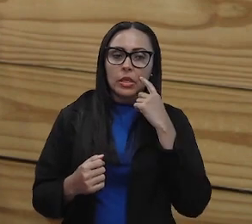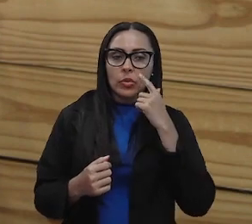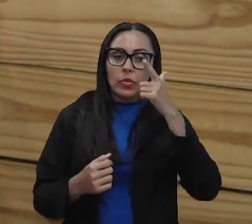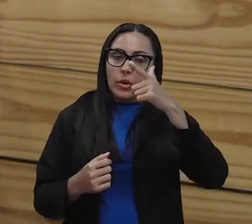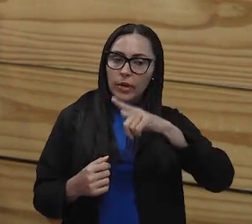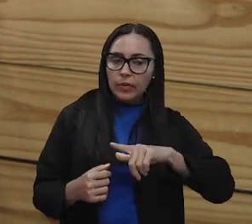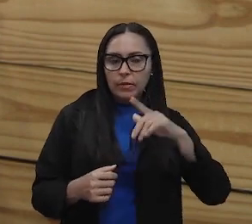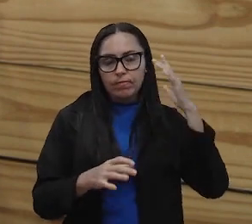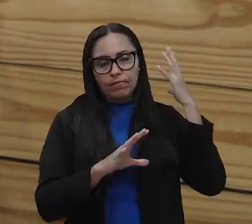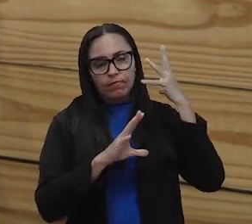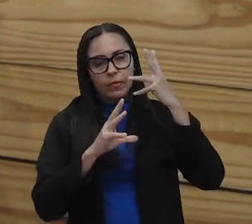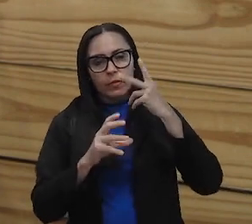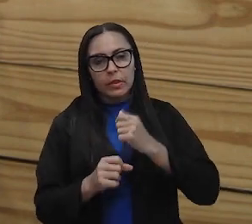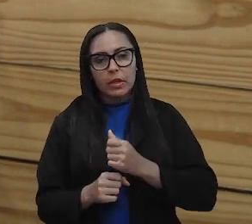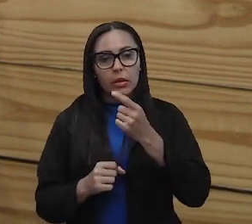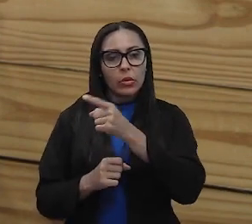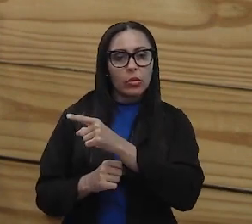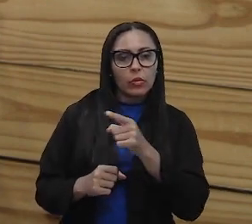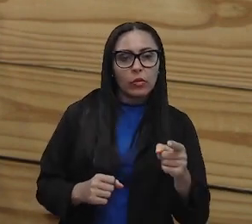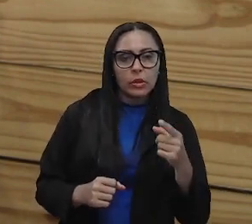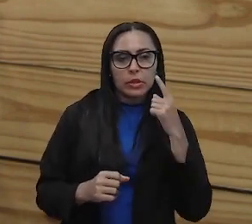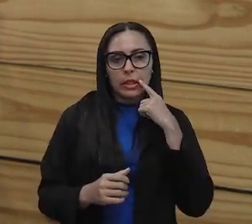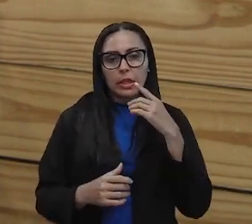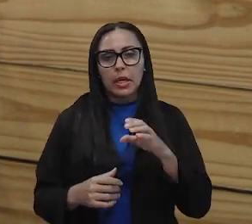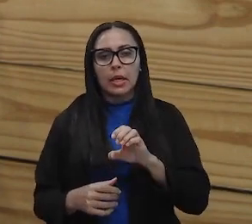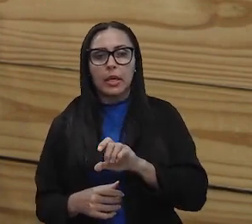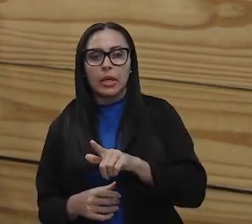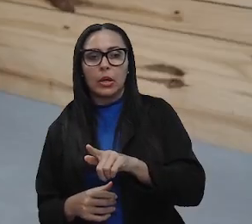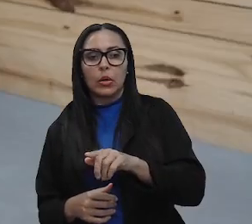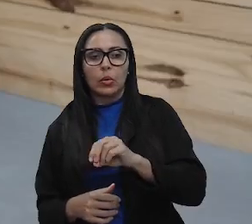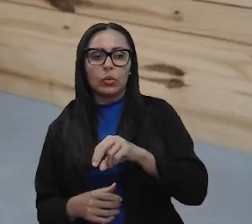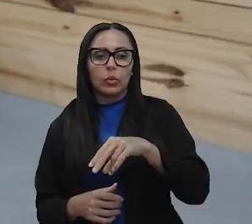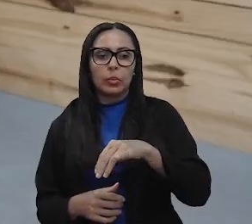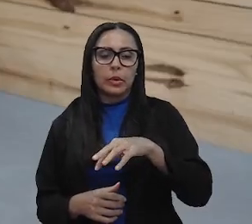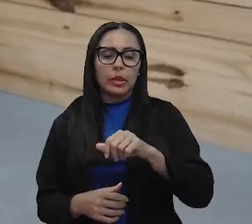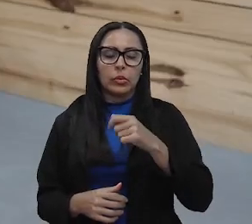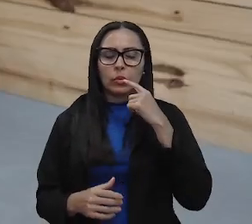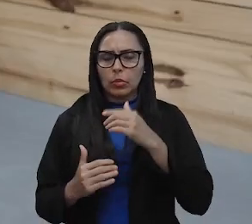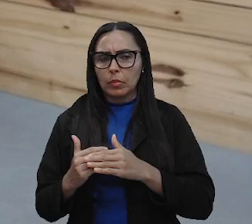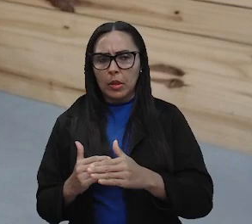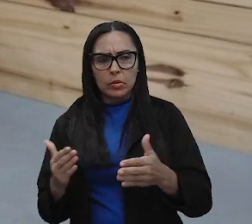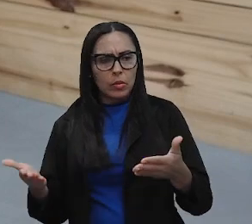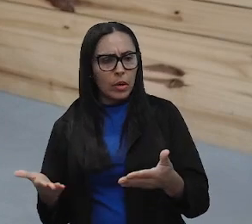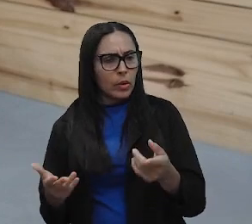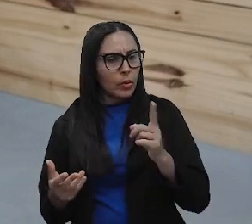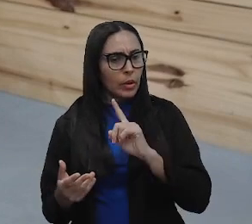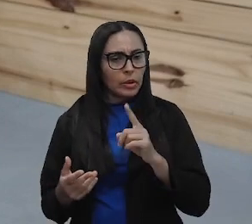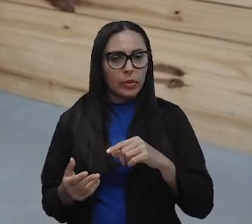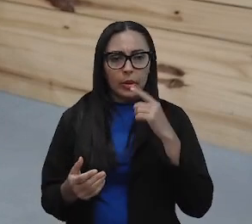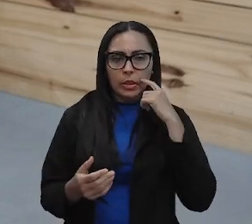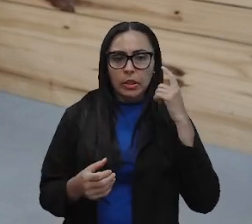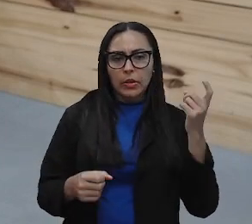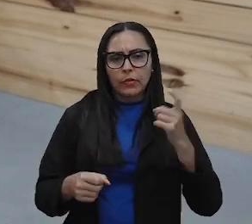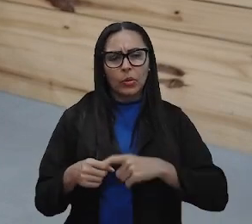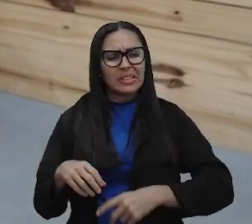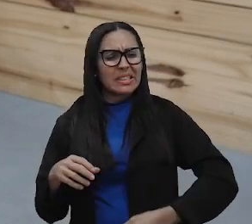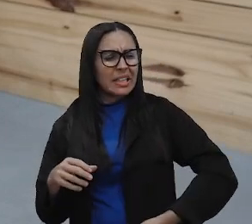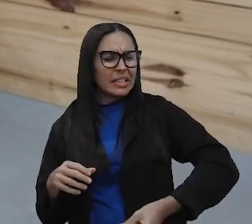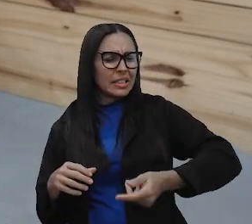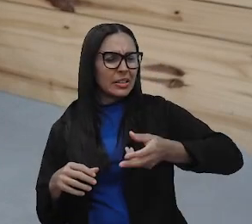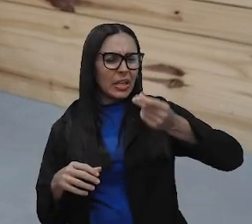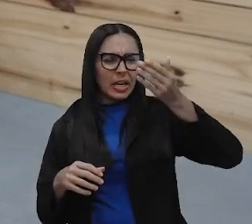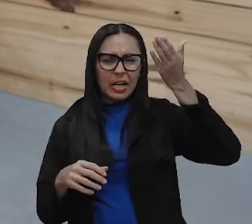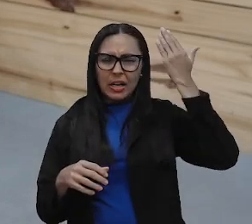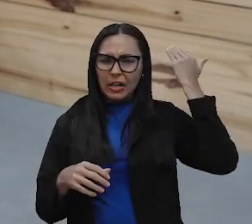vocês, que a ergonomia não começou agora. A gente precisa retomar desde a antiguidade,